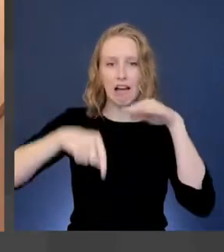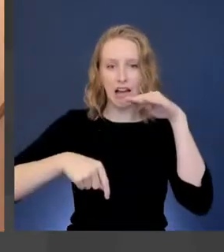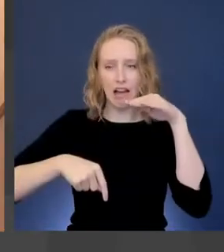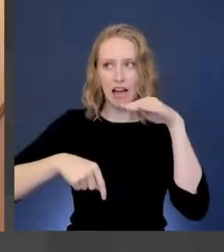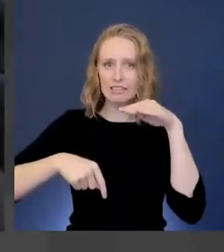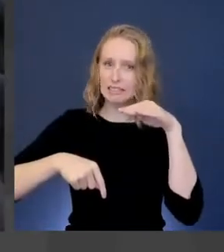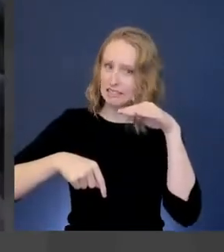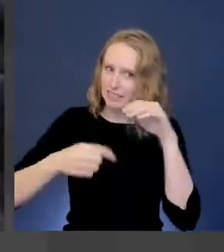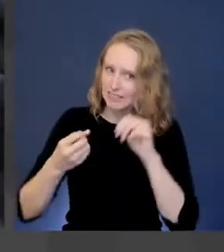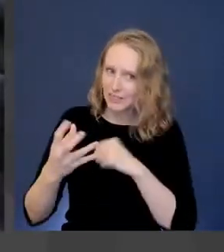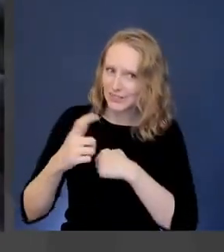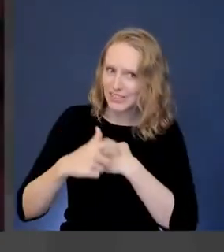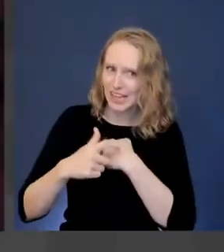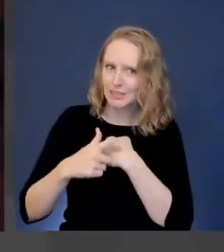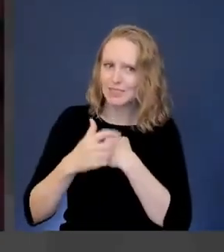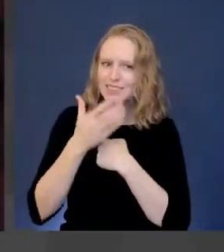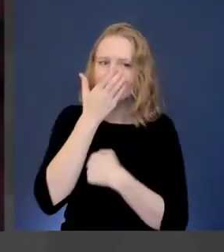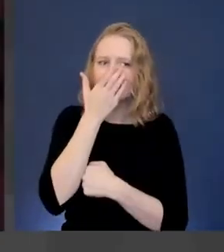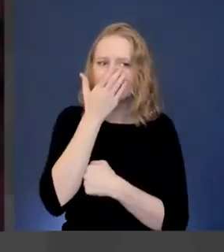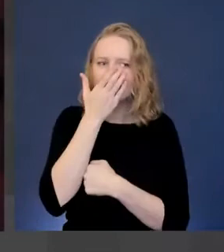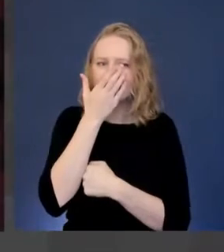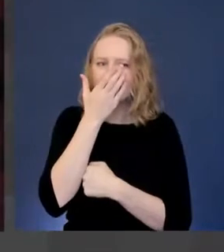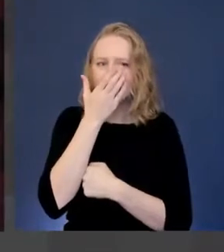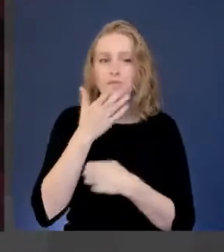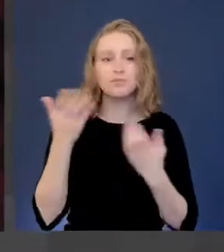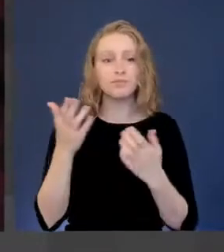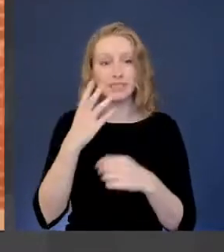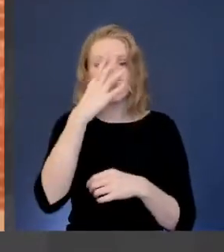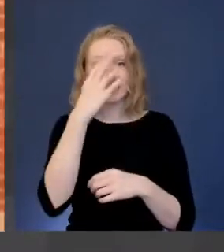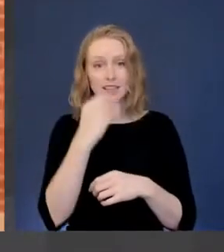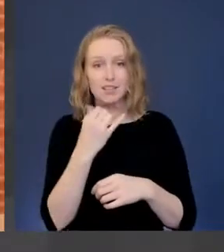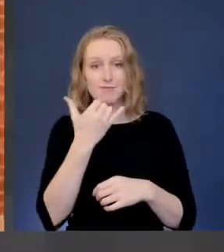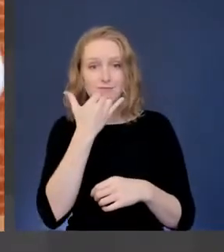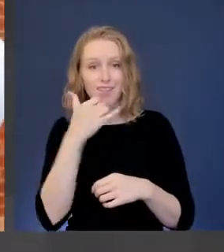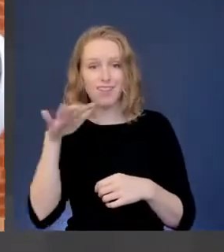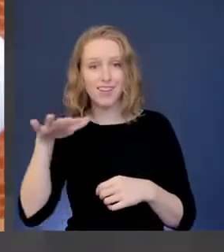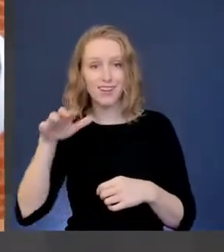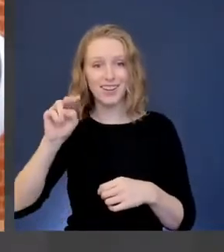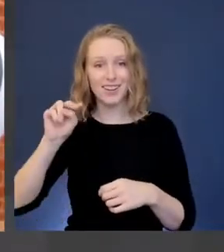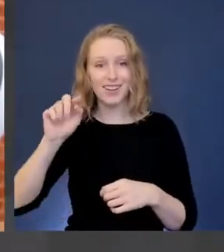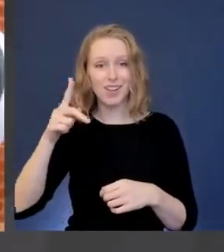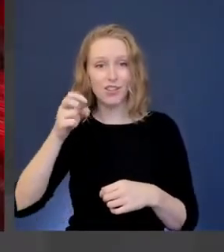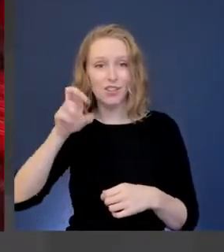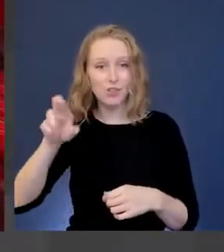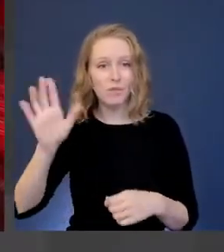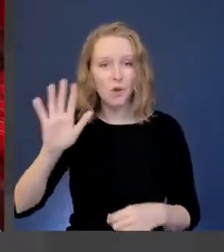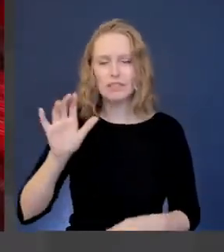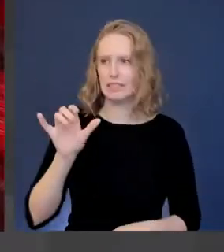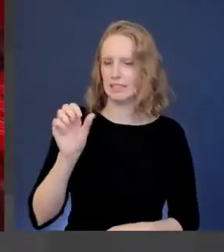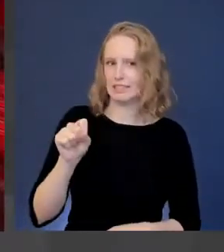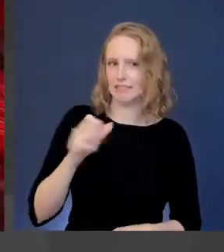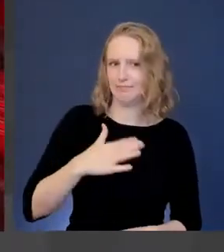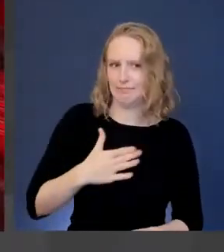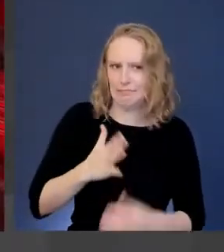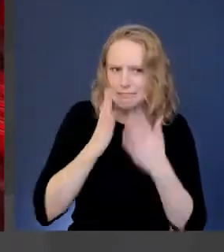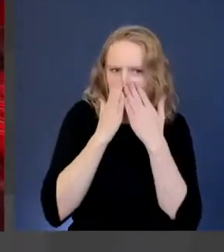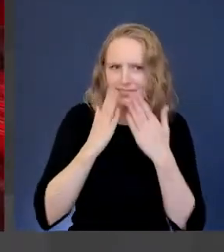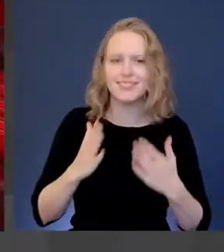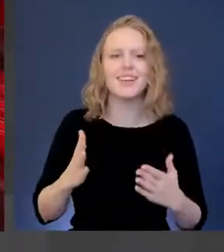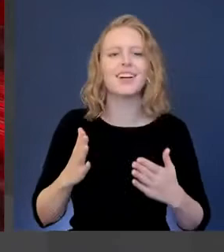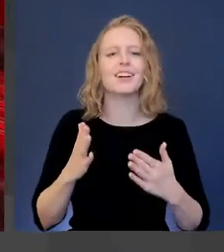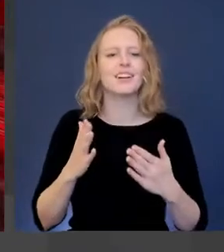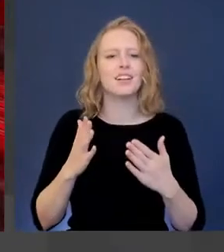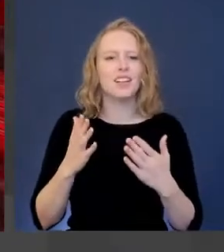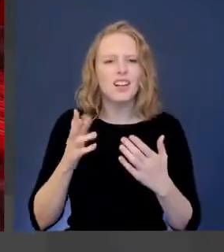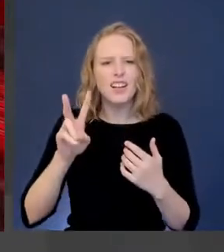vezes. Só algumas. Dormir no Nether? Nem se fala nisso. E olha, eu tenho uma dúvida, na verdade. Por que o Villager pode dormir no Nether